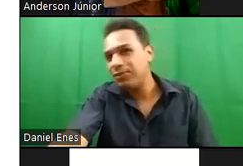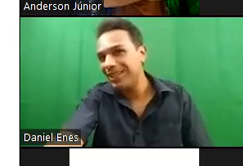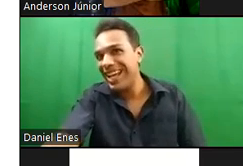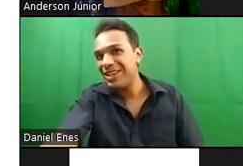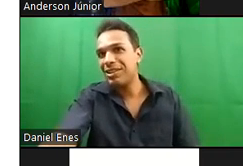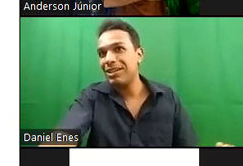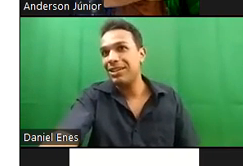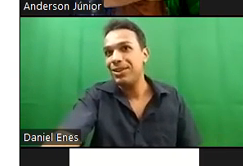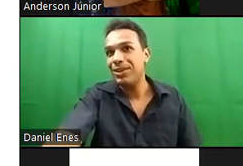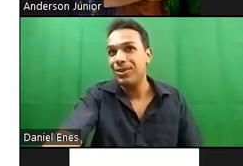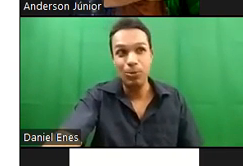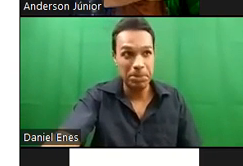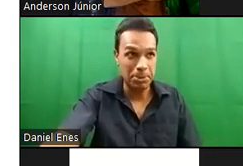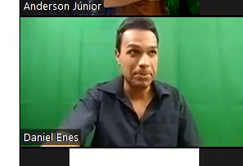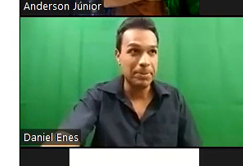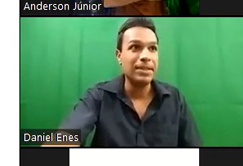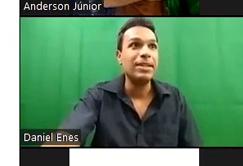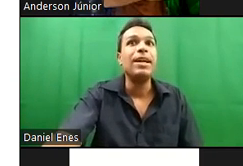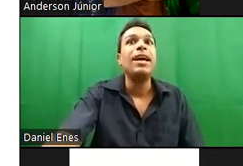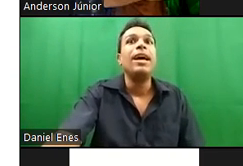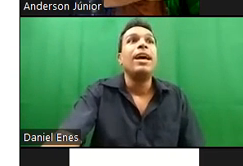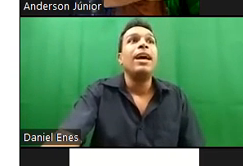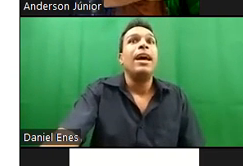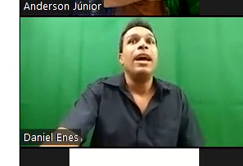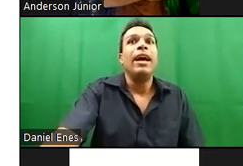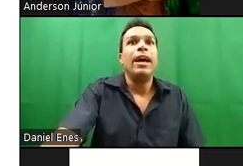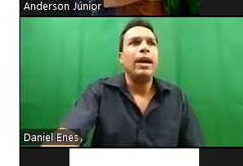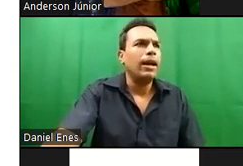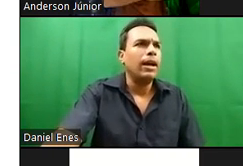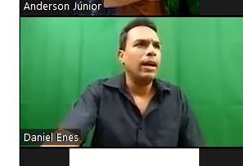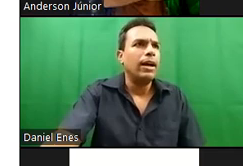tem fonética ou não?